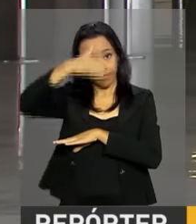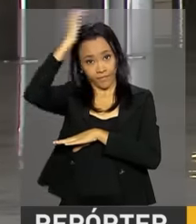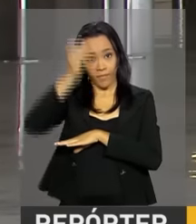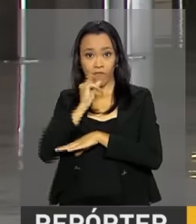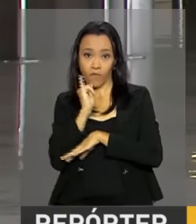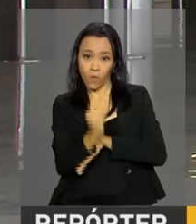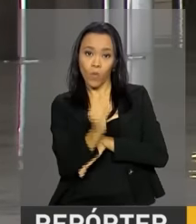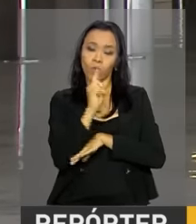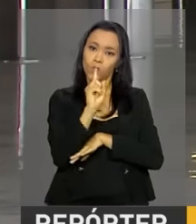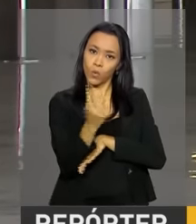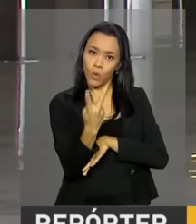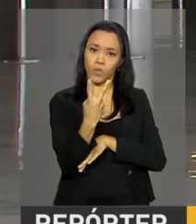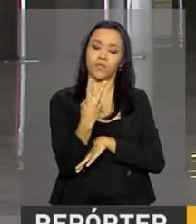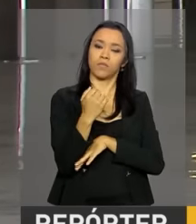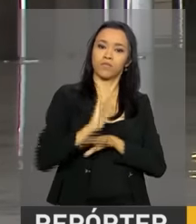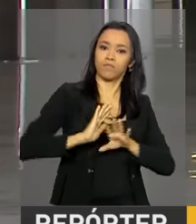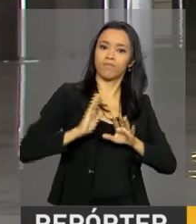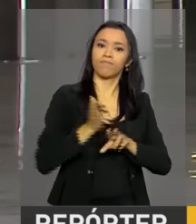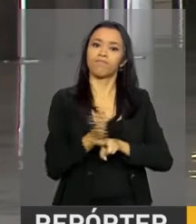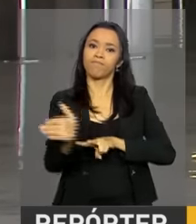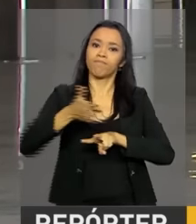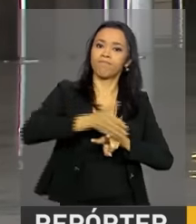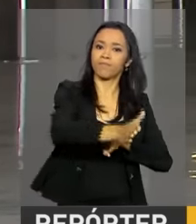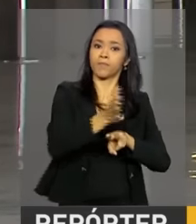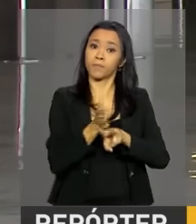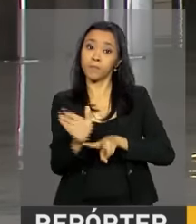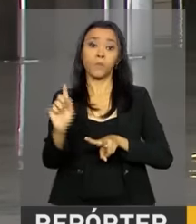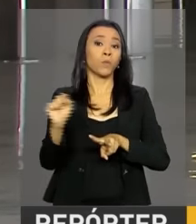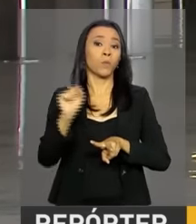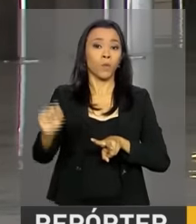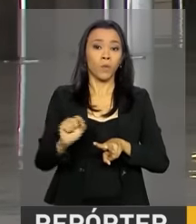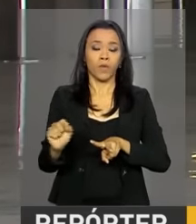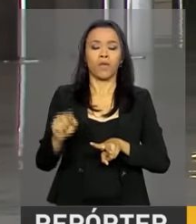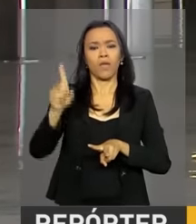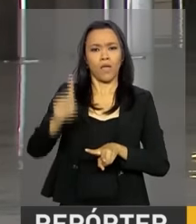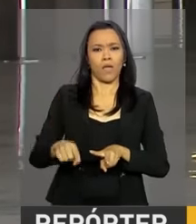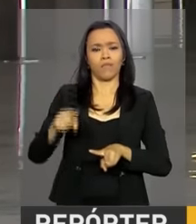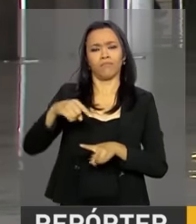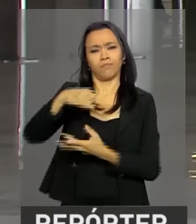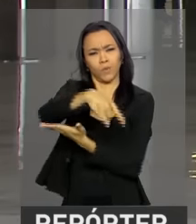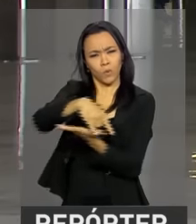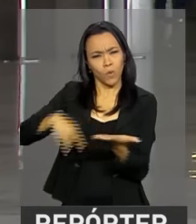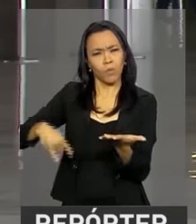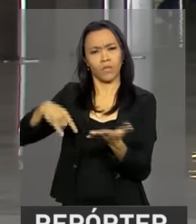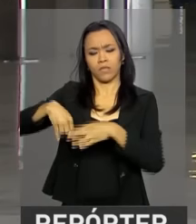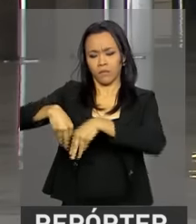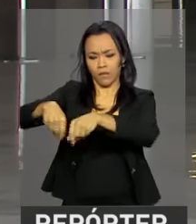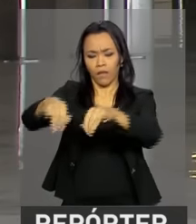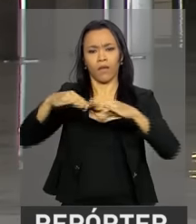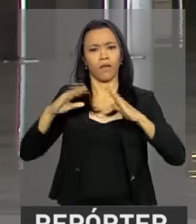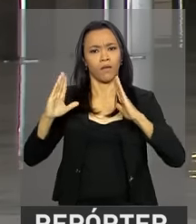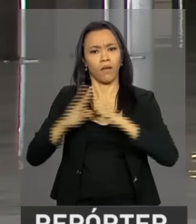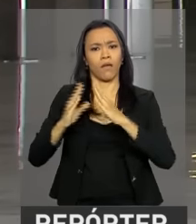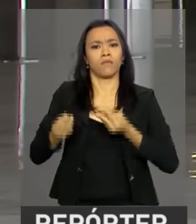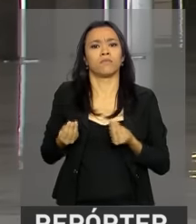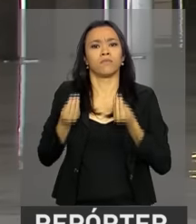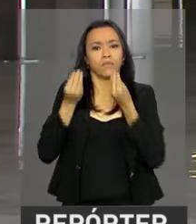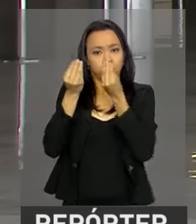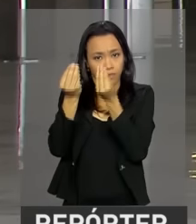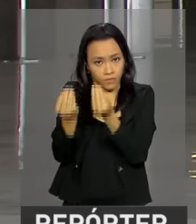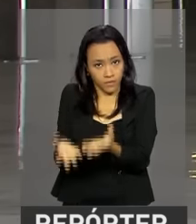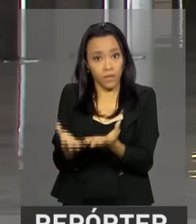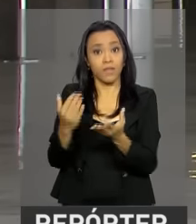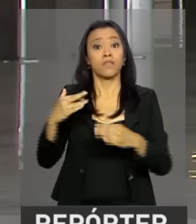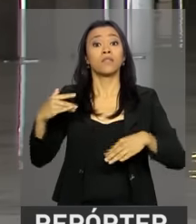duas iniciativas em uma frente o governo quer promover a regularização de Imóveis e propriedades residenciais nas